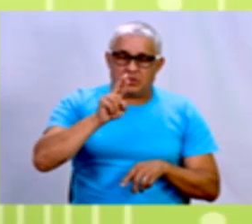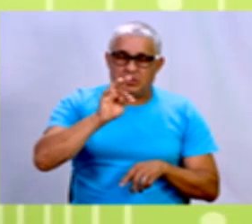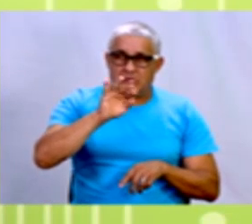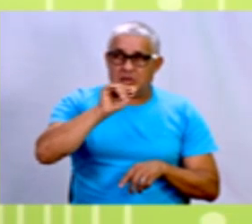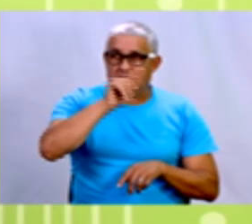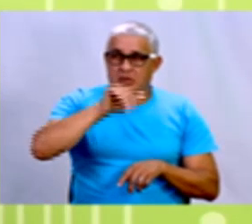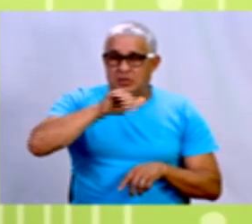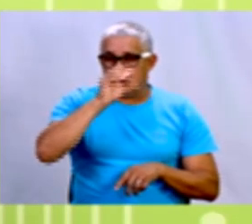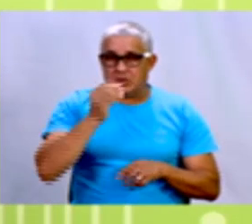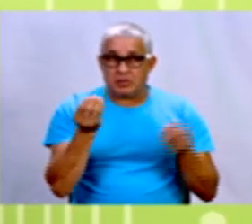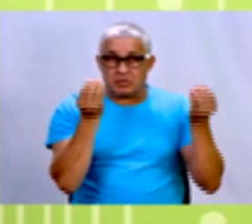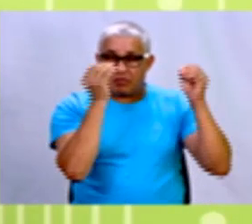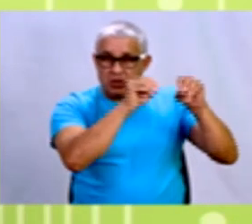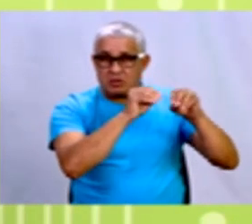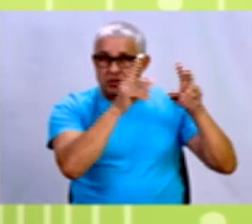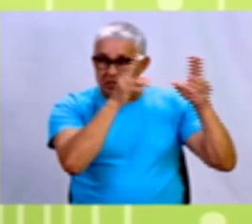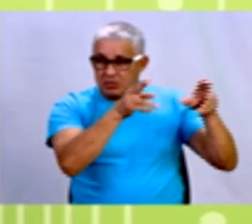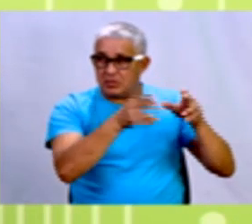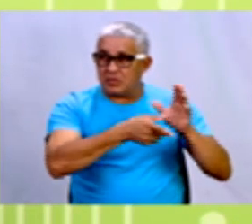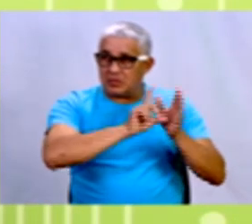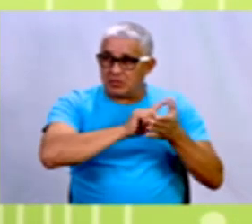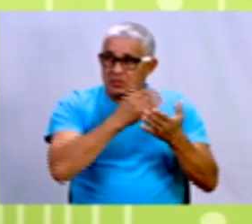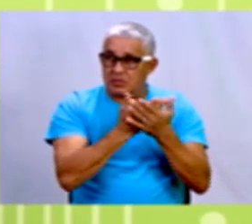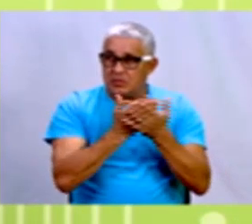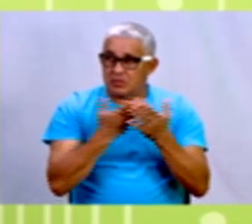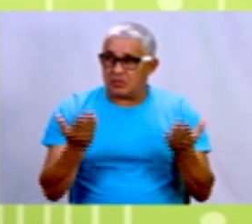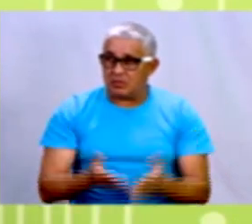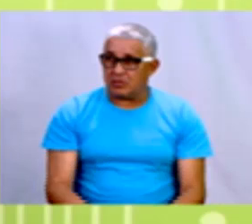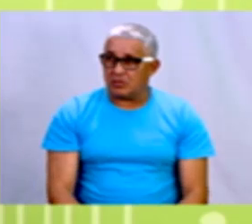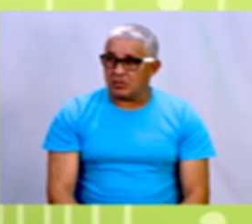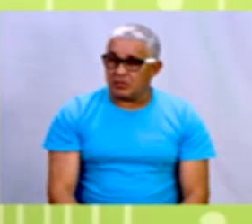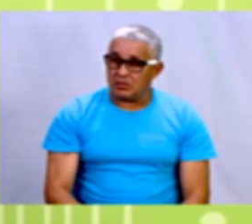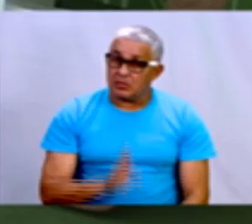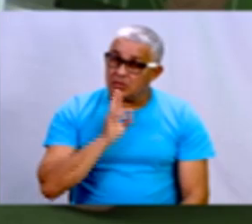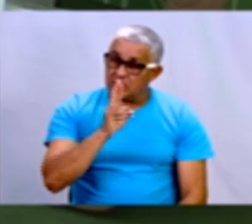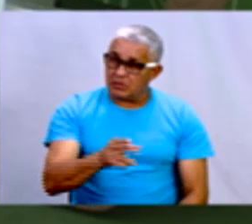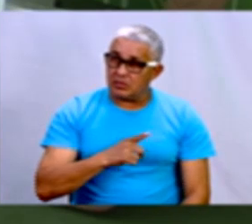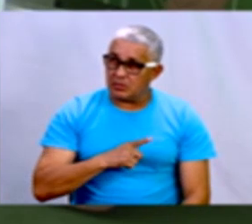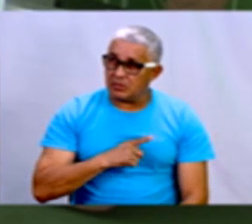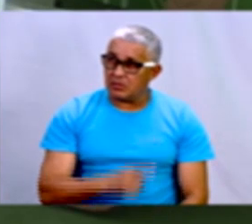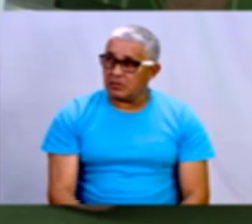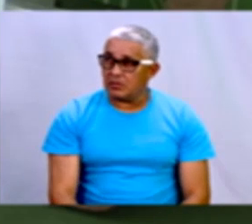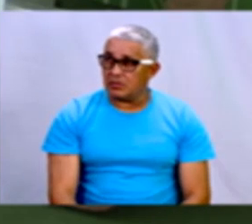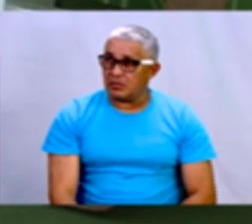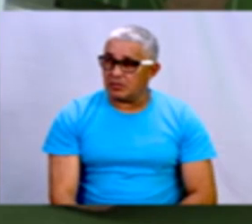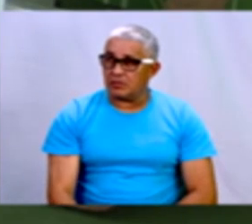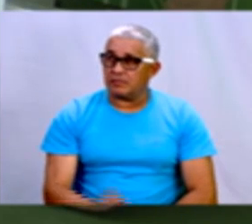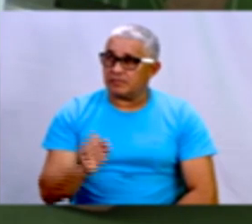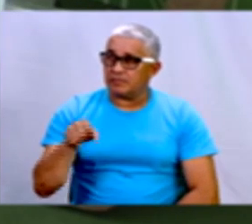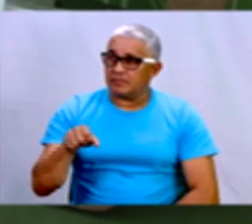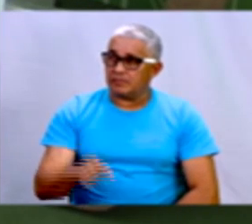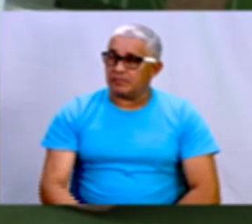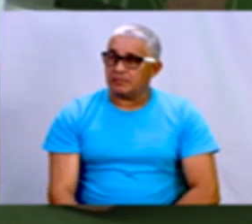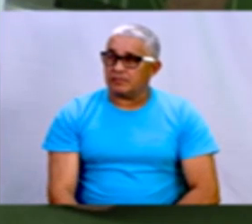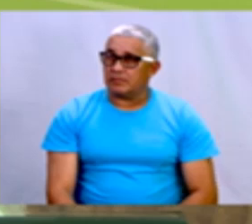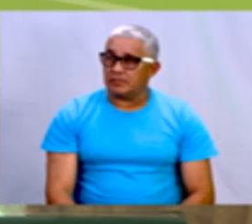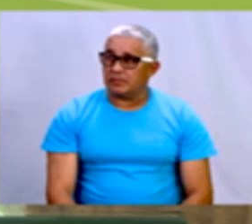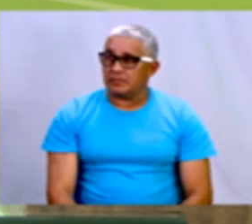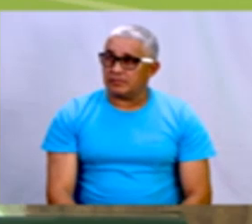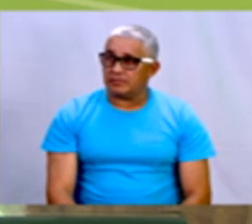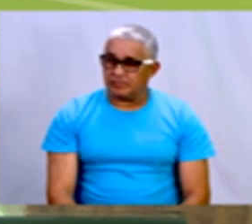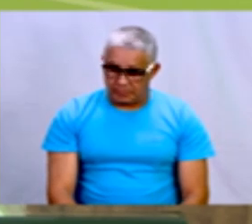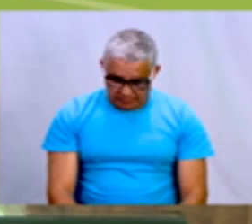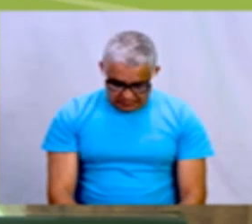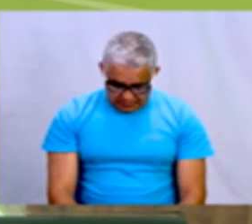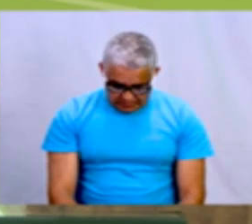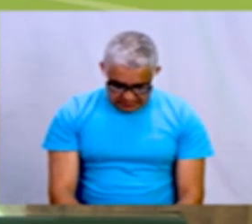colocar naquela tabela igual a gente fez na aula de hoje, tá? Tivemos respostas? Sim, já dessa questão já tivemos